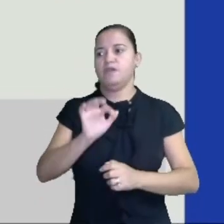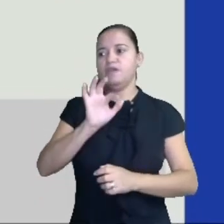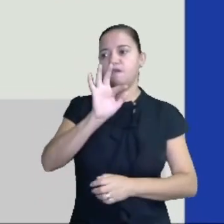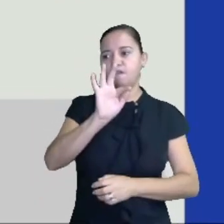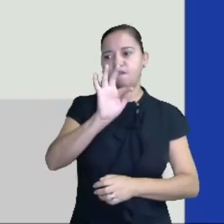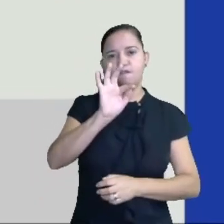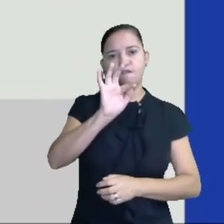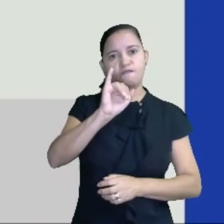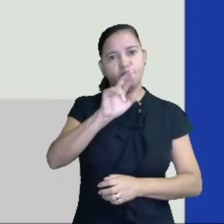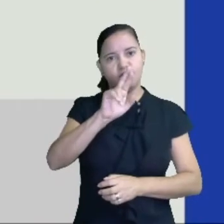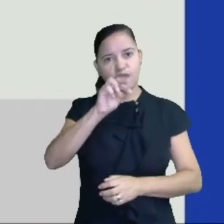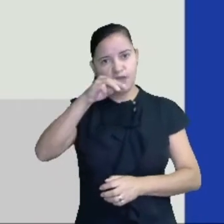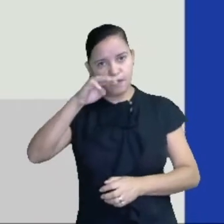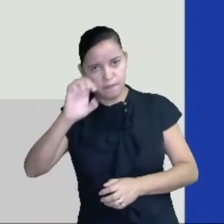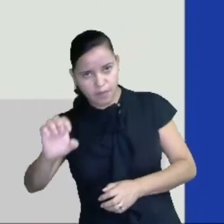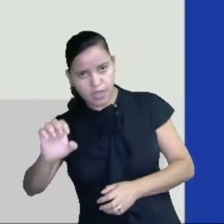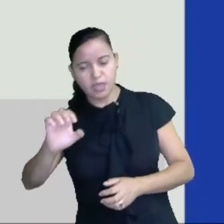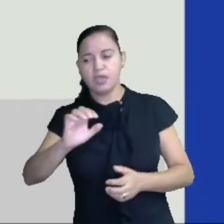francamente,